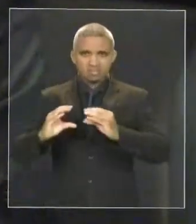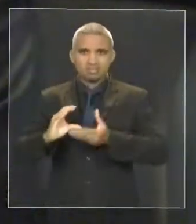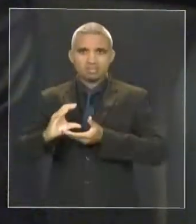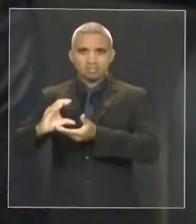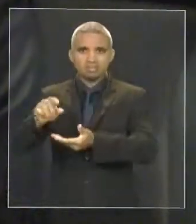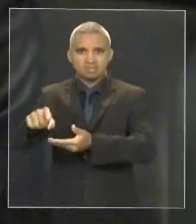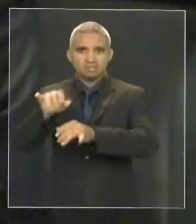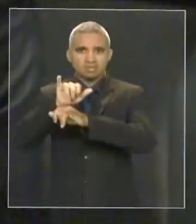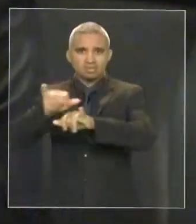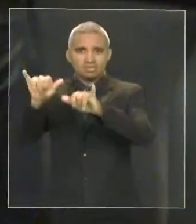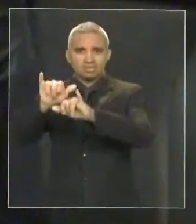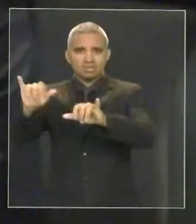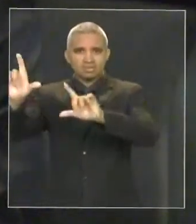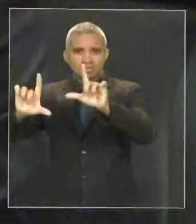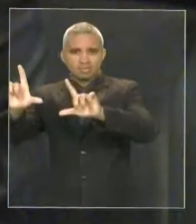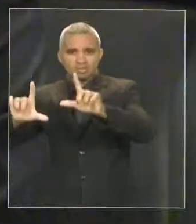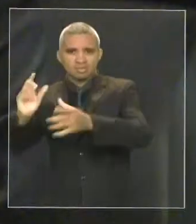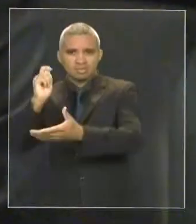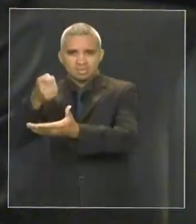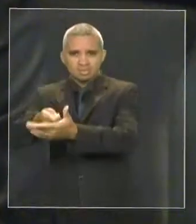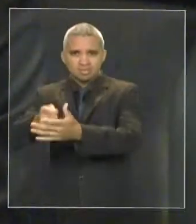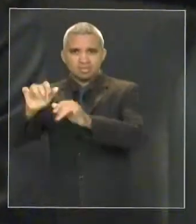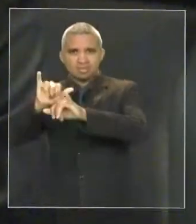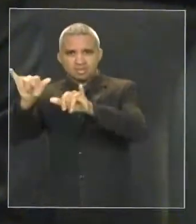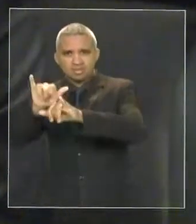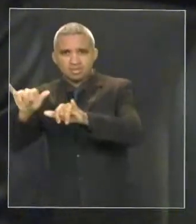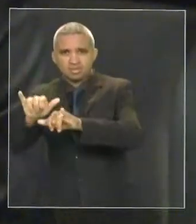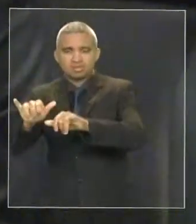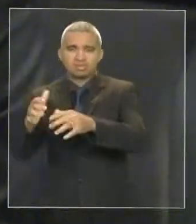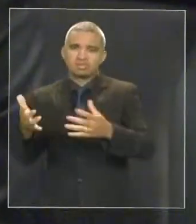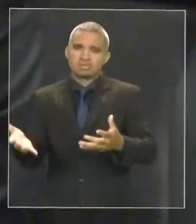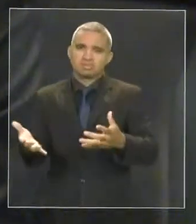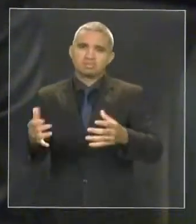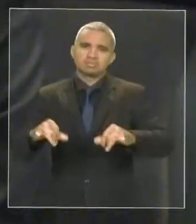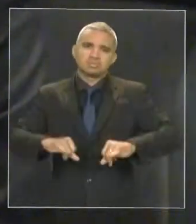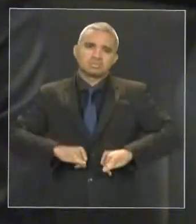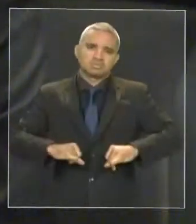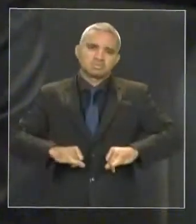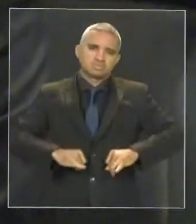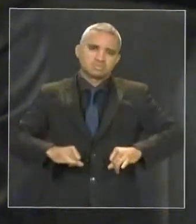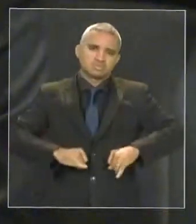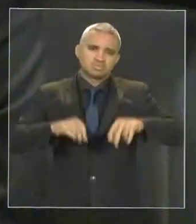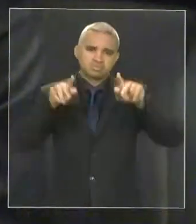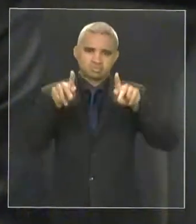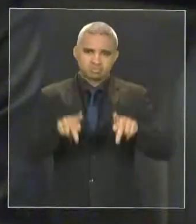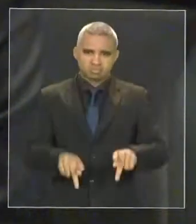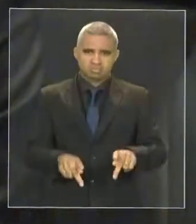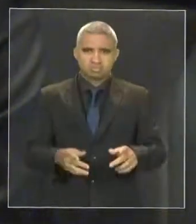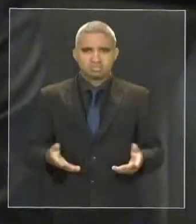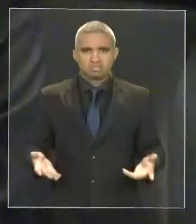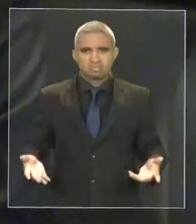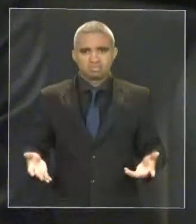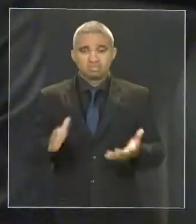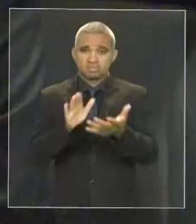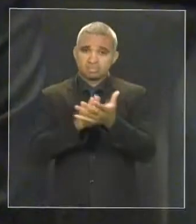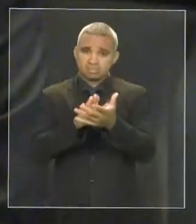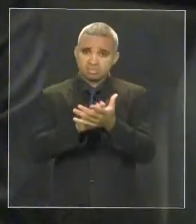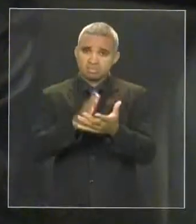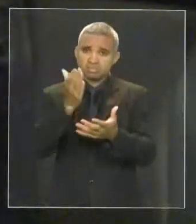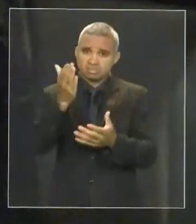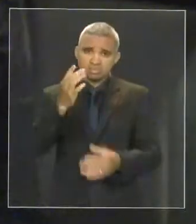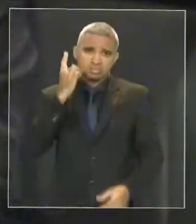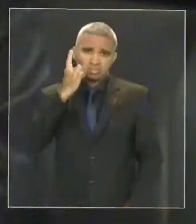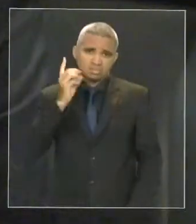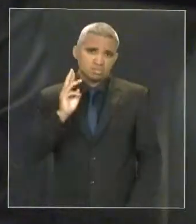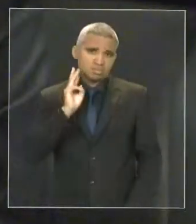é o povo do Maranhão. Portanto, parabéns a Vossa Excelência e faço o pedido ao governo para que economize mais em propaganda enganosa